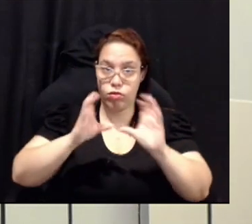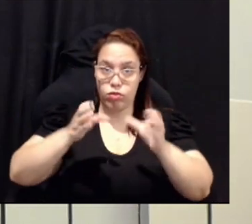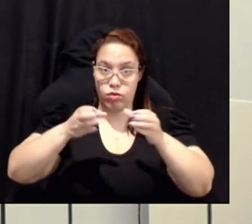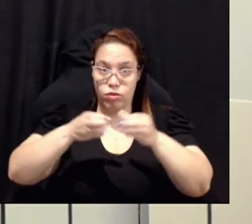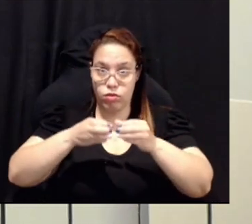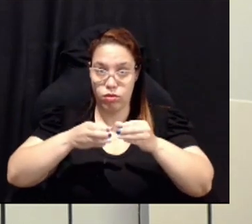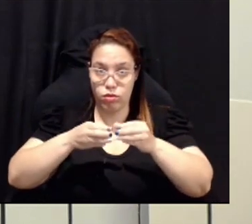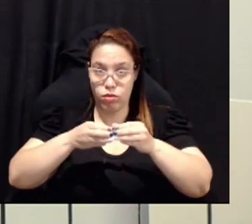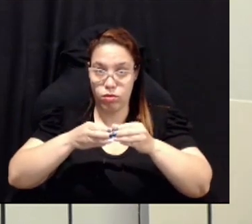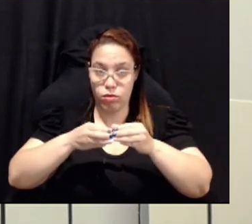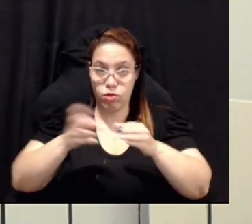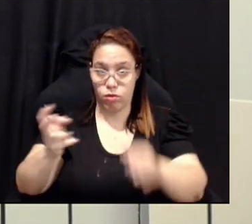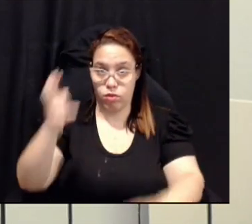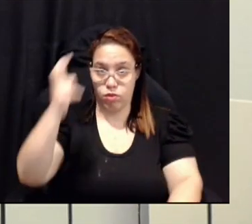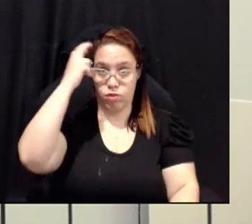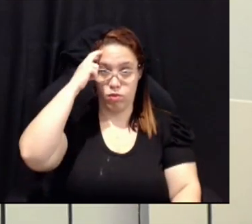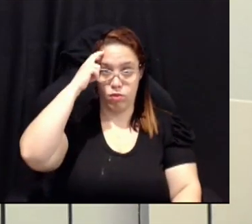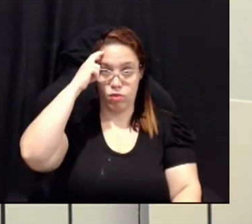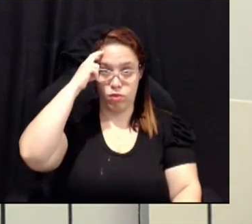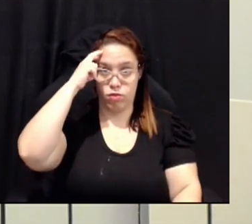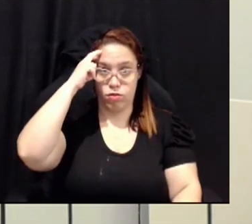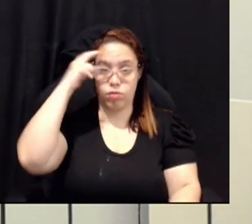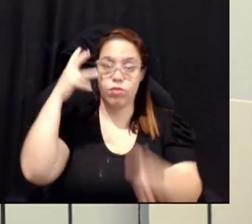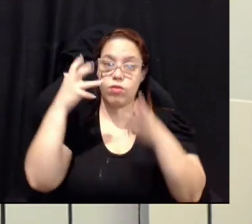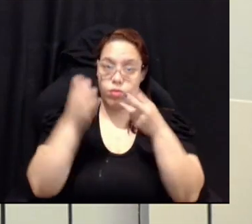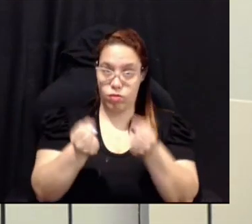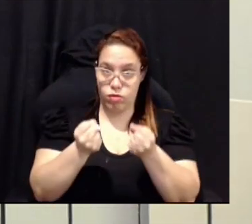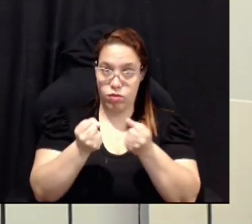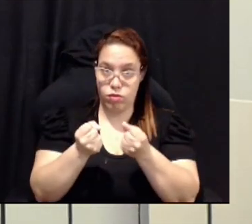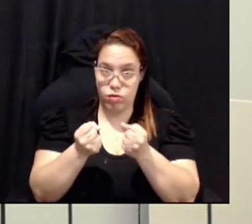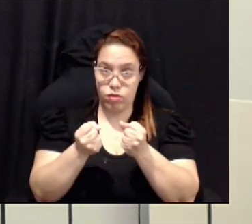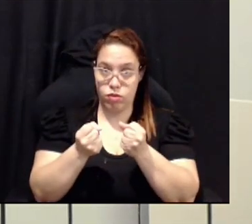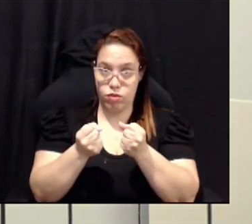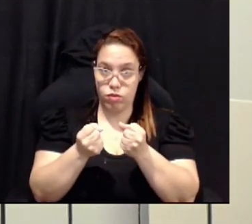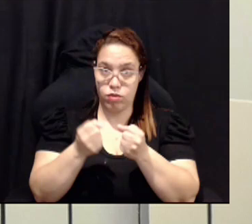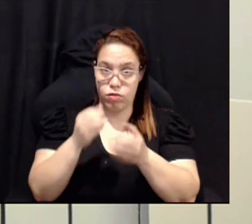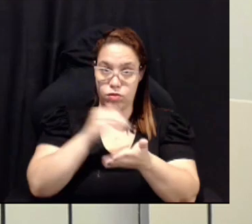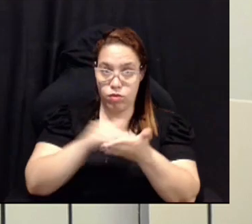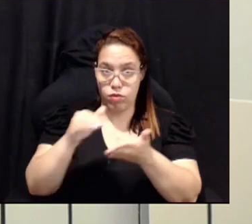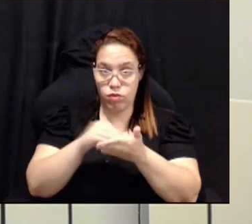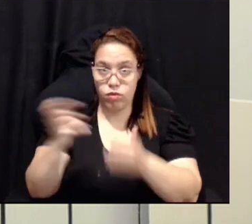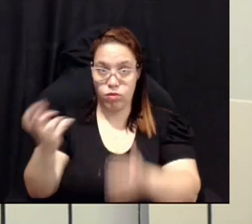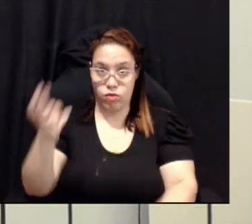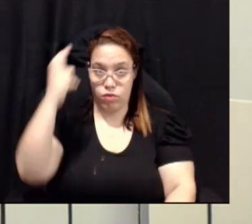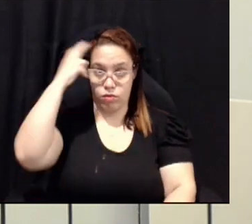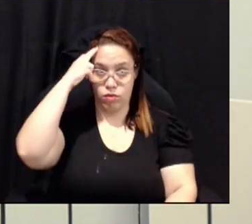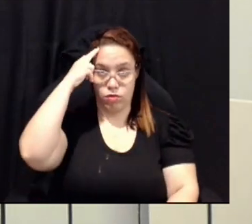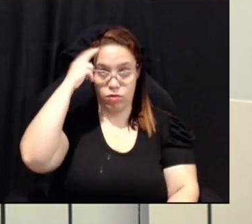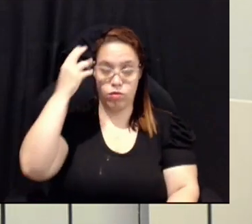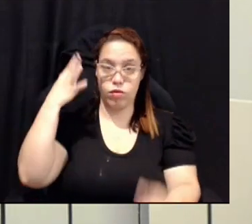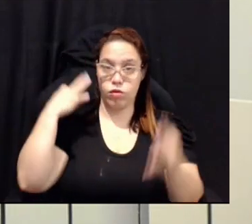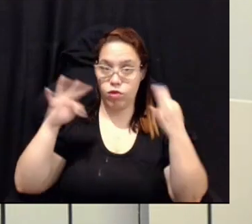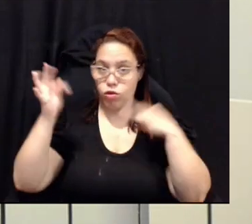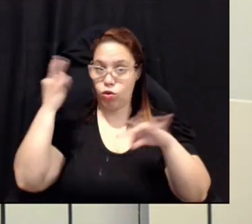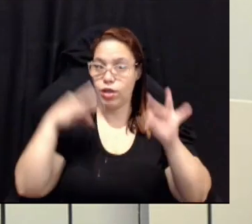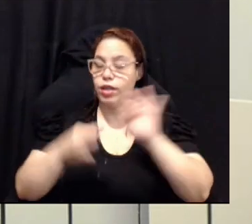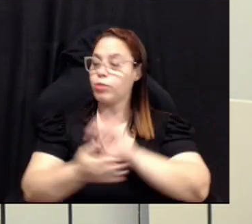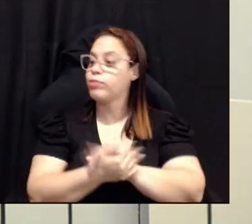de Cultura, que recebeu aí integrantes da Secretaria de Cultura e Turismo da cidade.